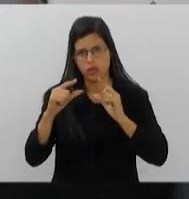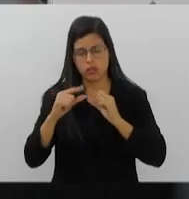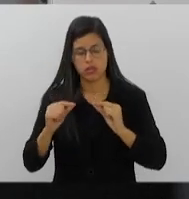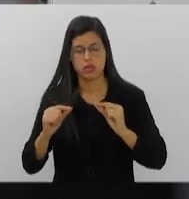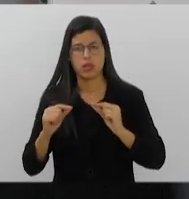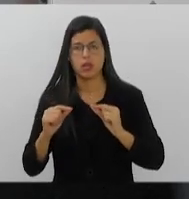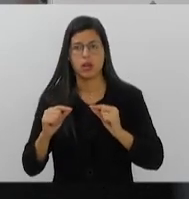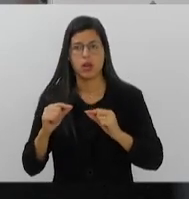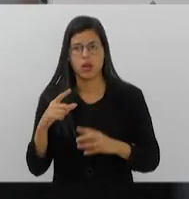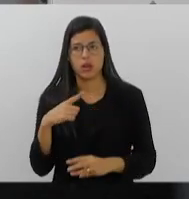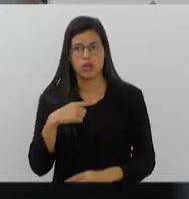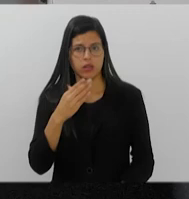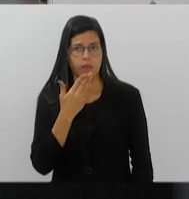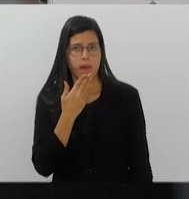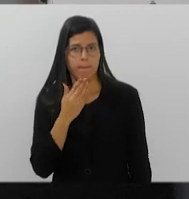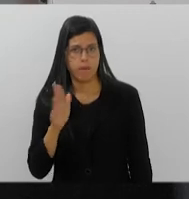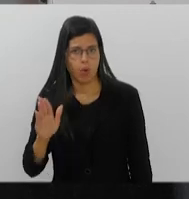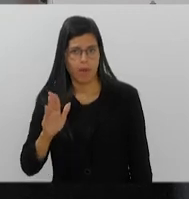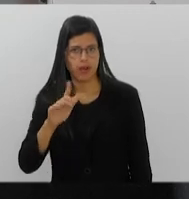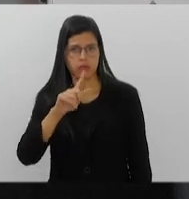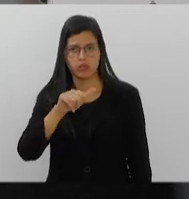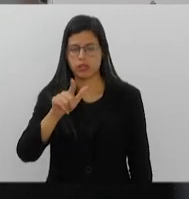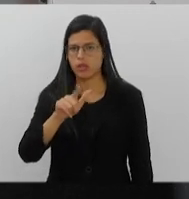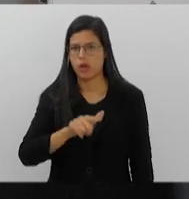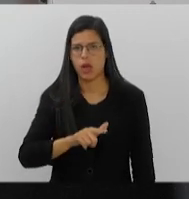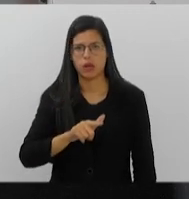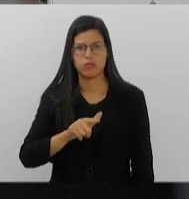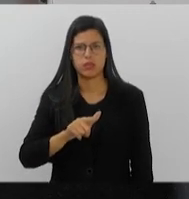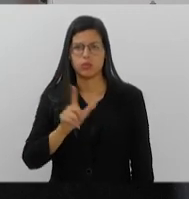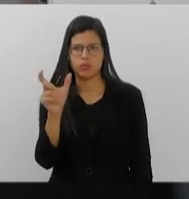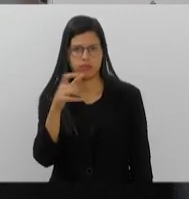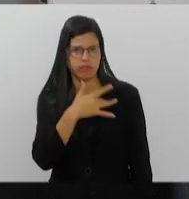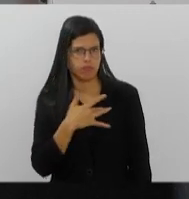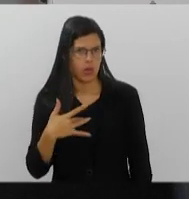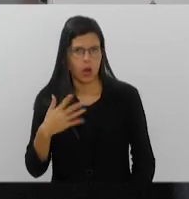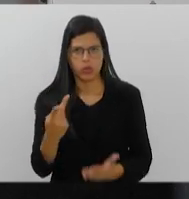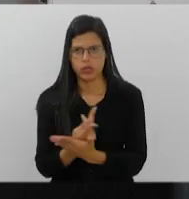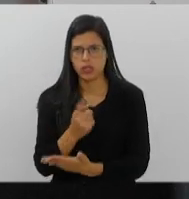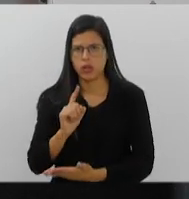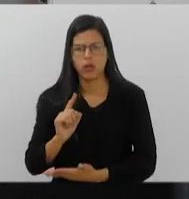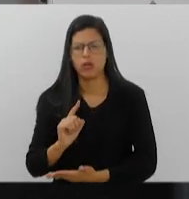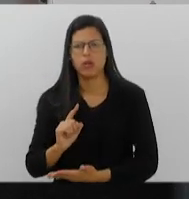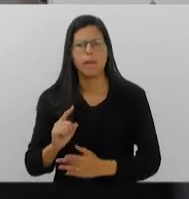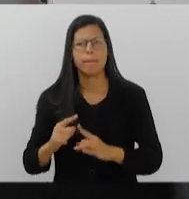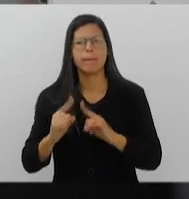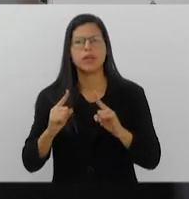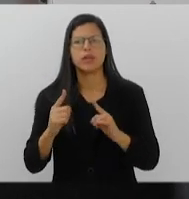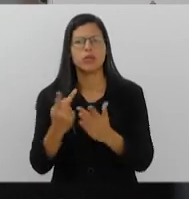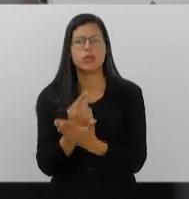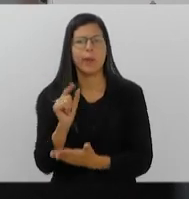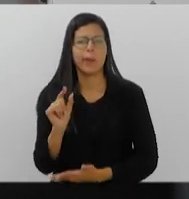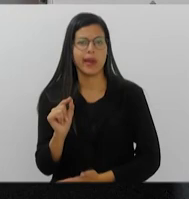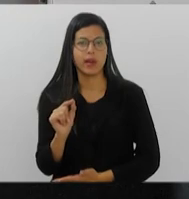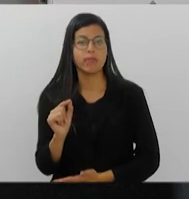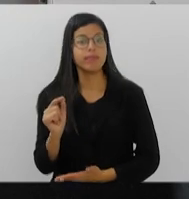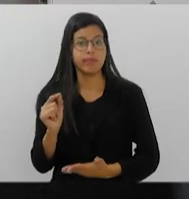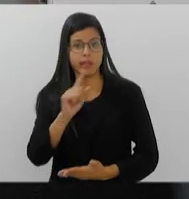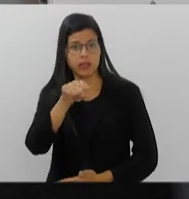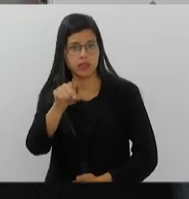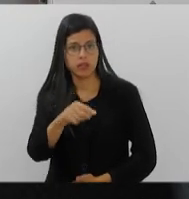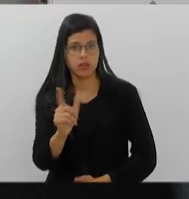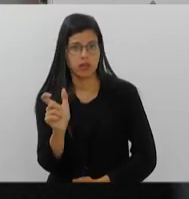e houve uma promessa de que o cancelamento não ia acontecer, o que aconteceu? Cancelaram os planos. Então,